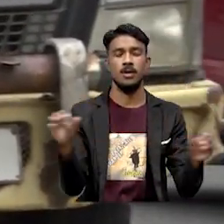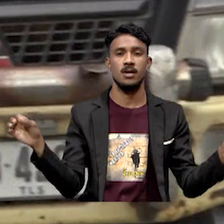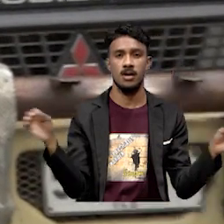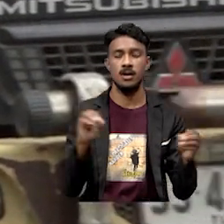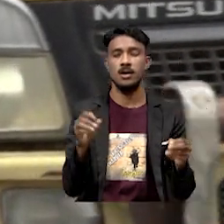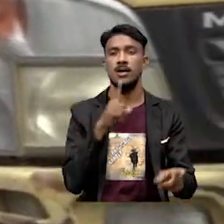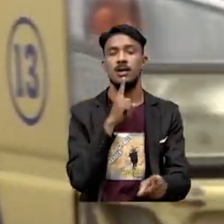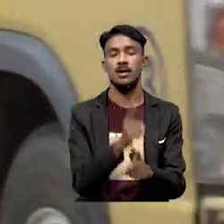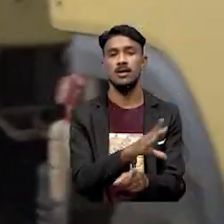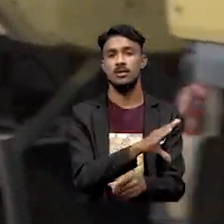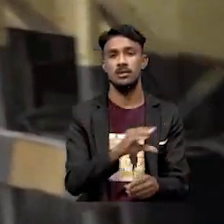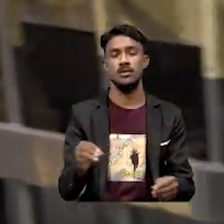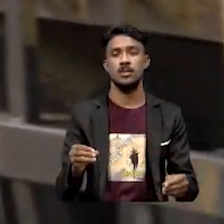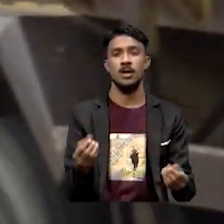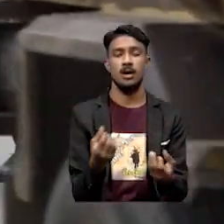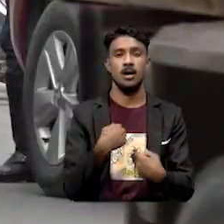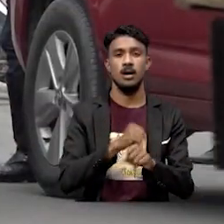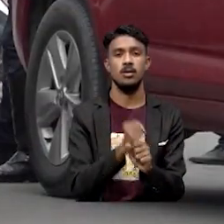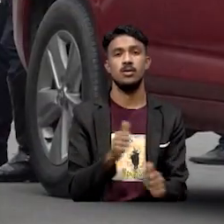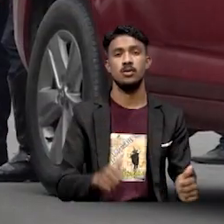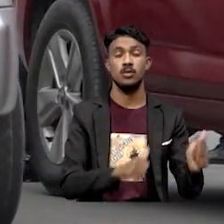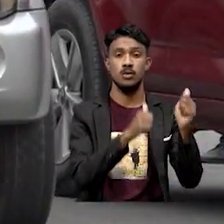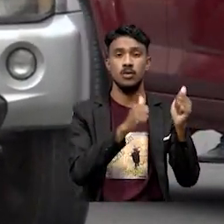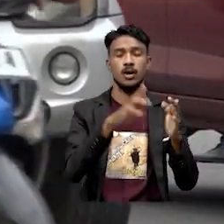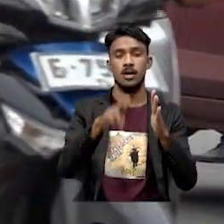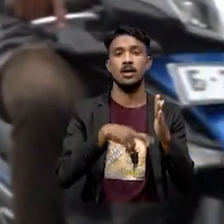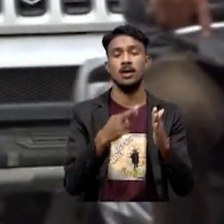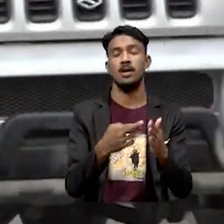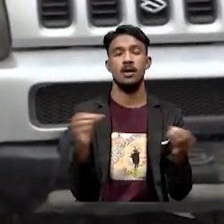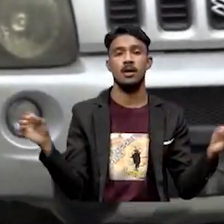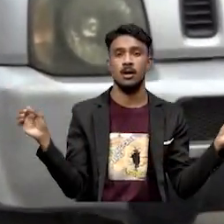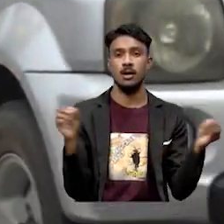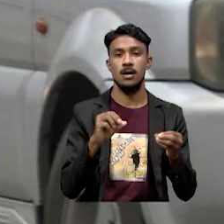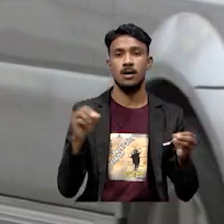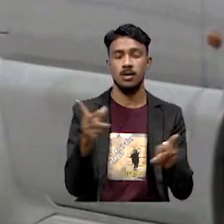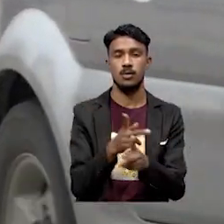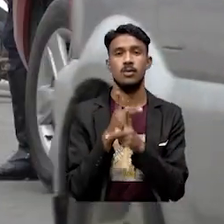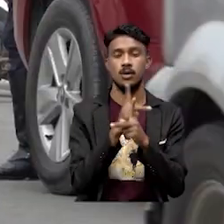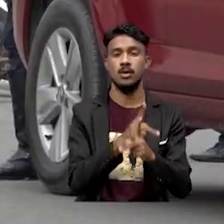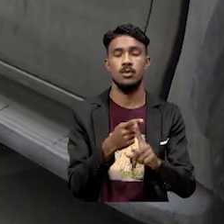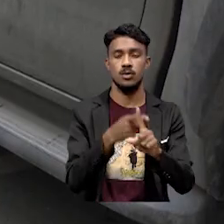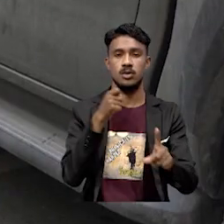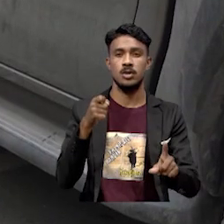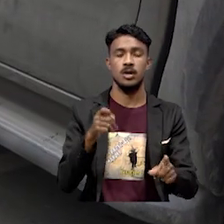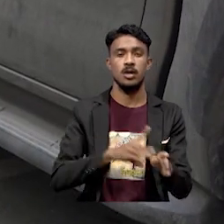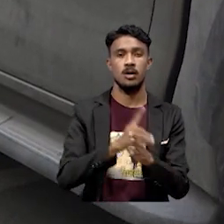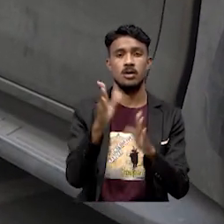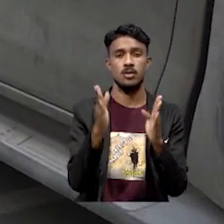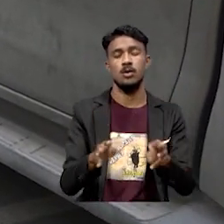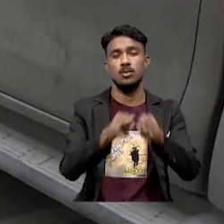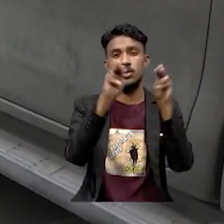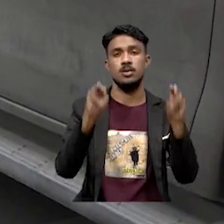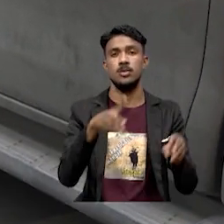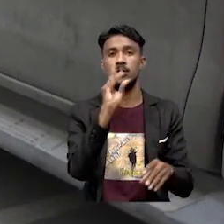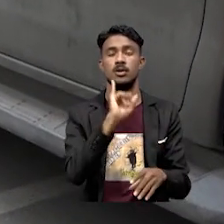vontade de ir. Liliu ba implementação programa refere, tamba lei a fiscalização russa autoridade municipal de Ili, Direção